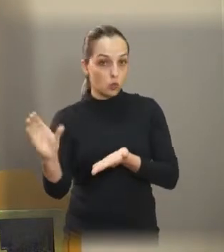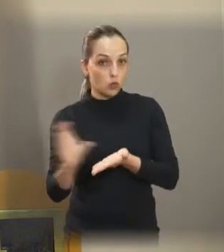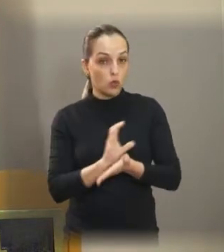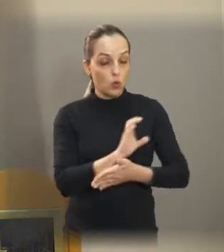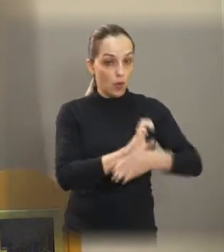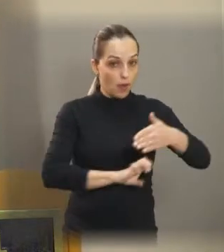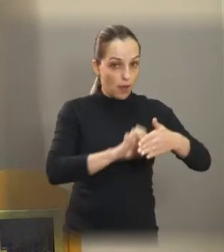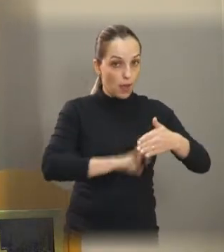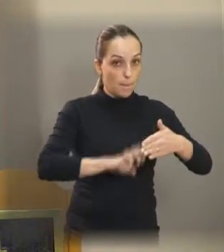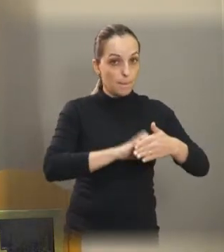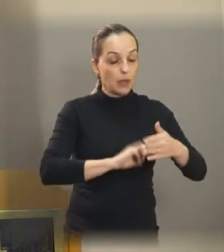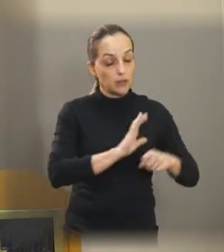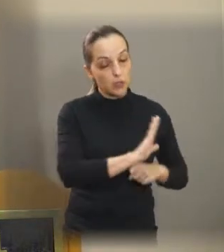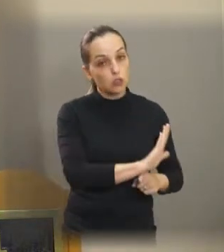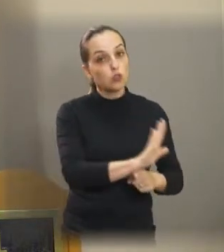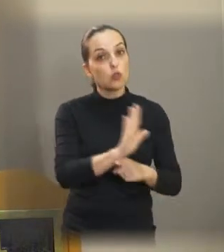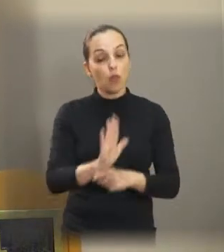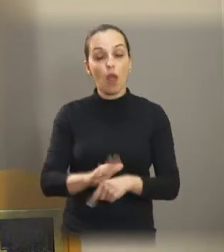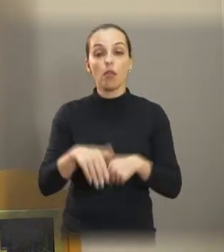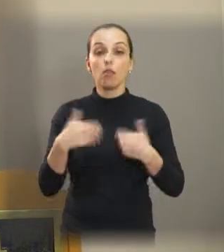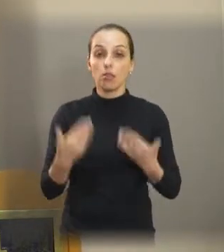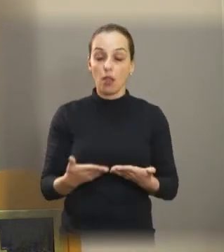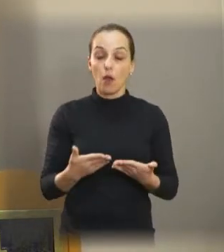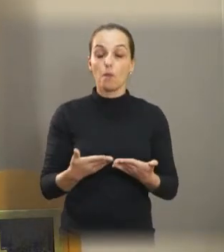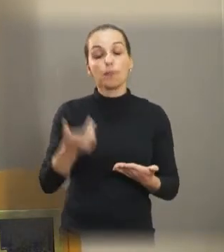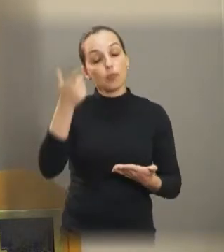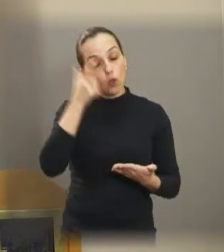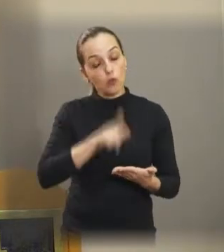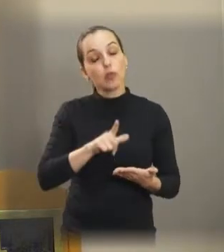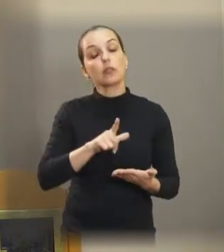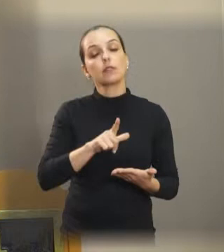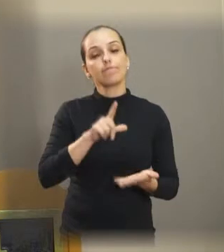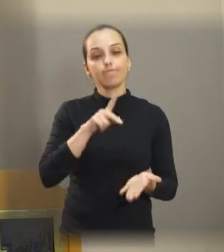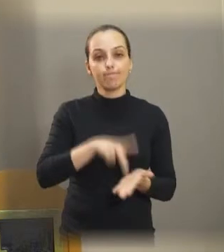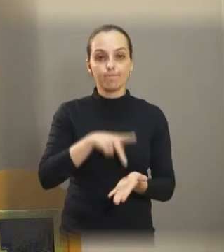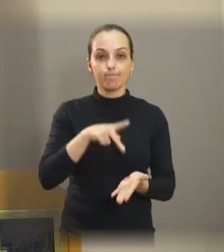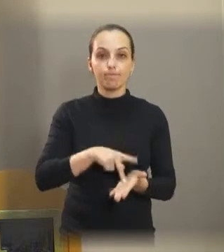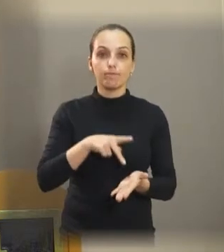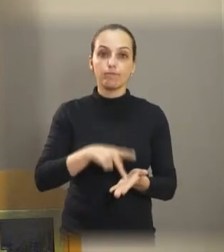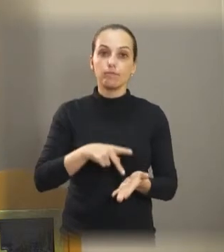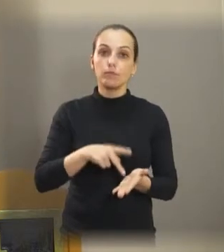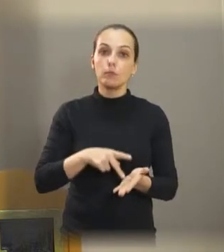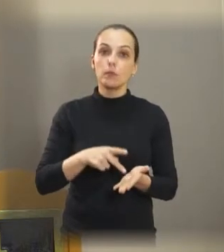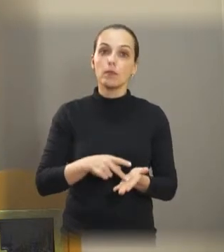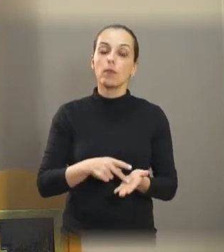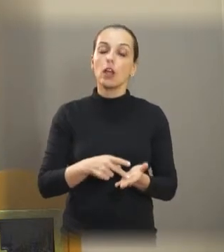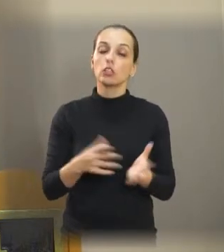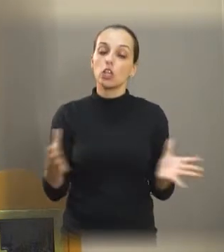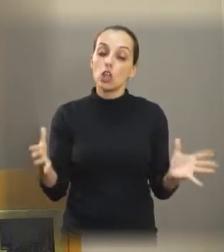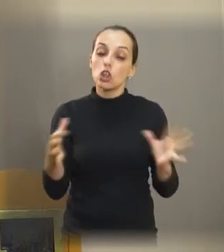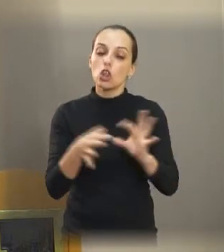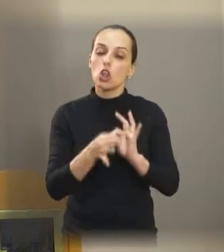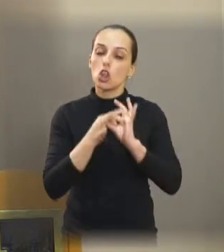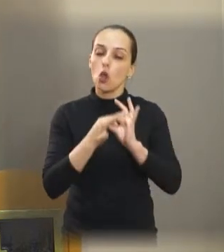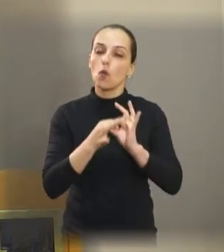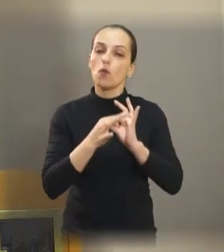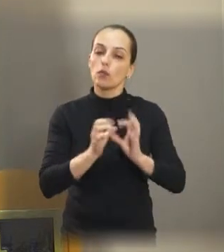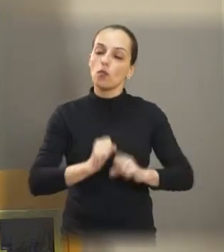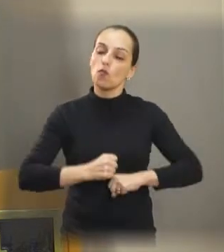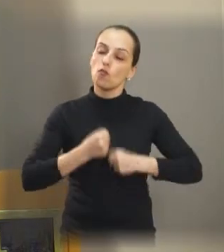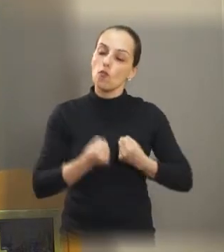colaboraram. Então, fica registrado aí mais essa conquista e a prova de que a união faz a